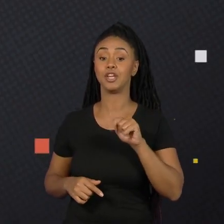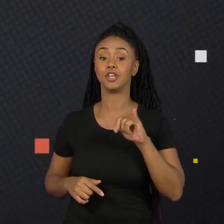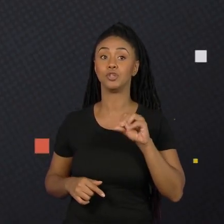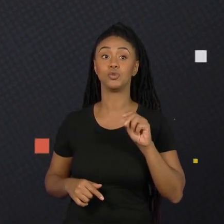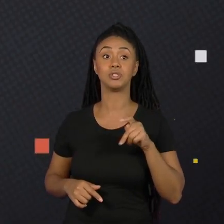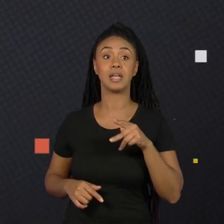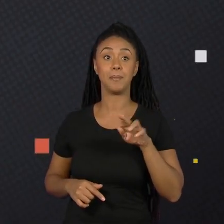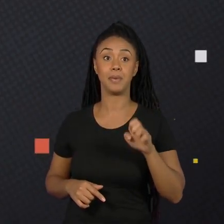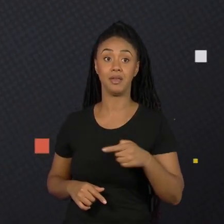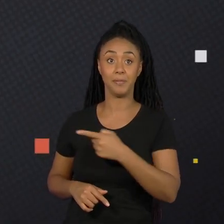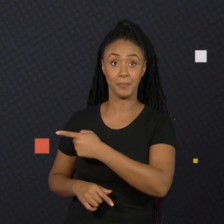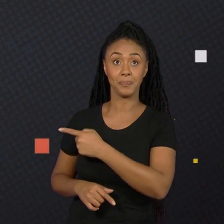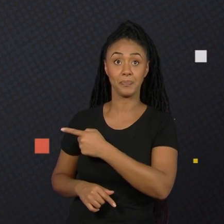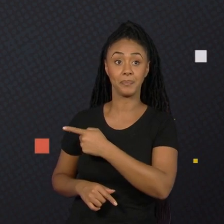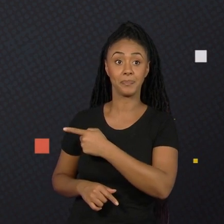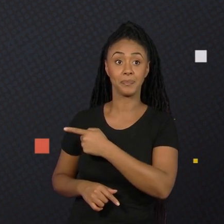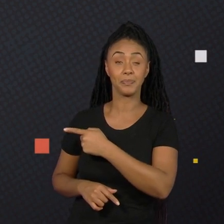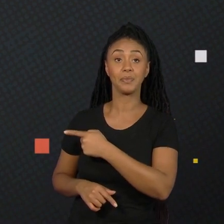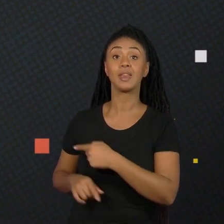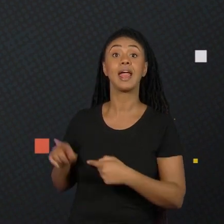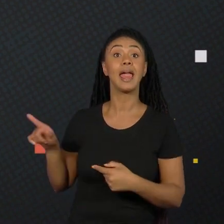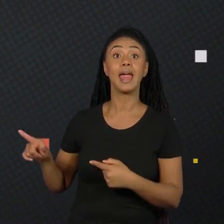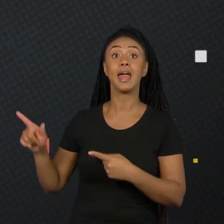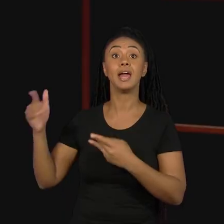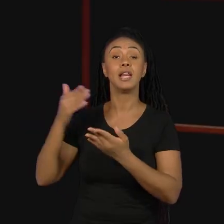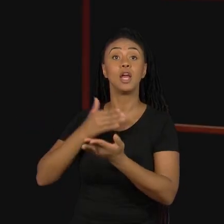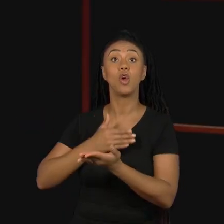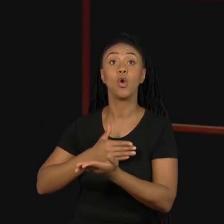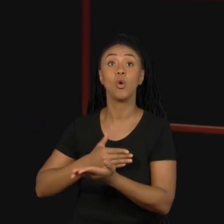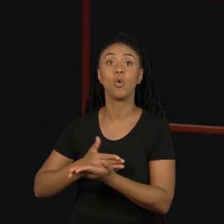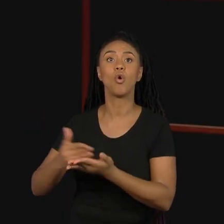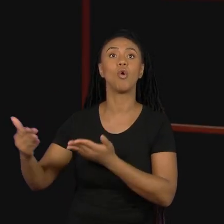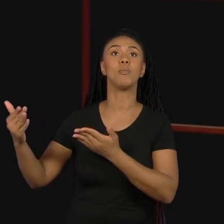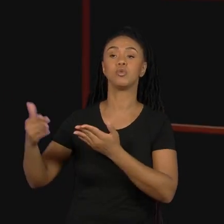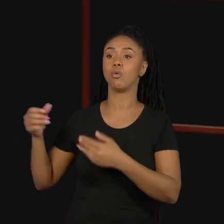Brasil. Foi o cara que trouxe a luz, a Tarsila, os